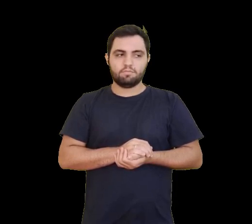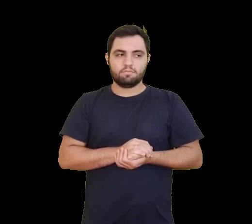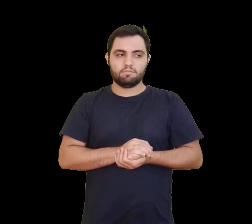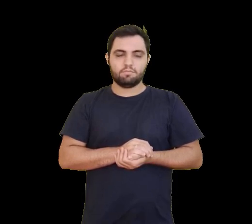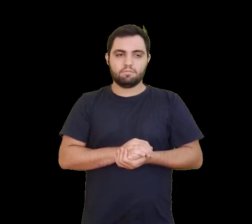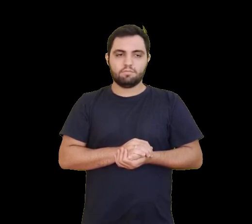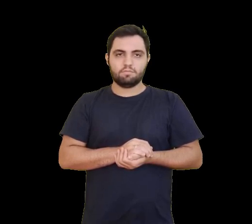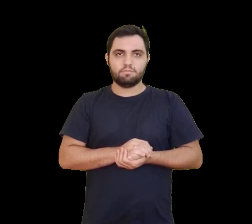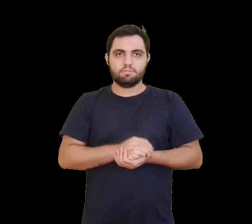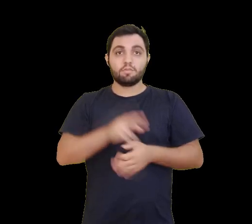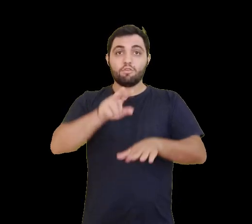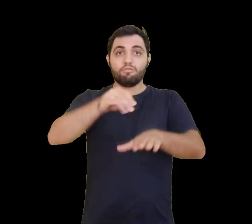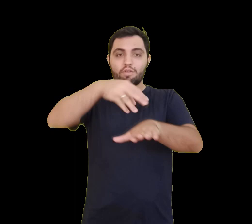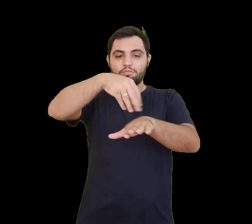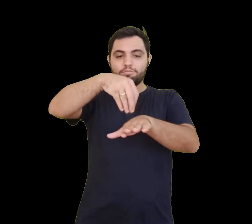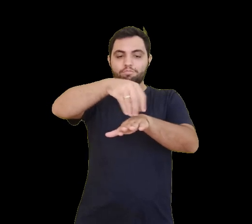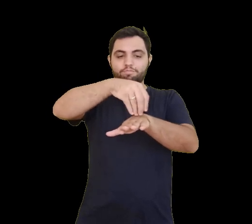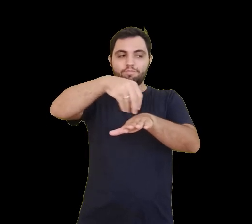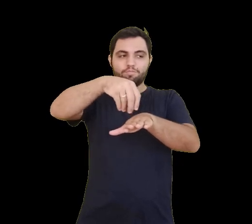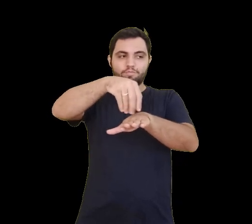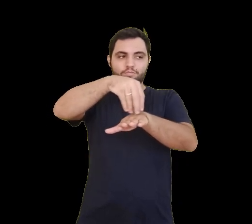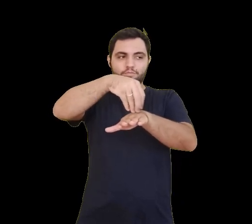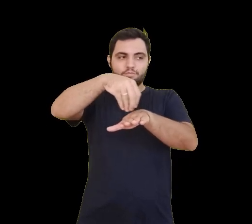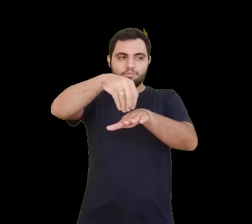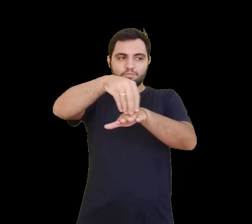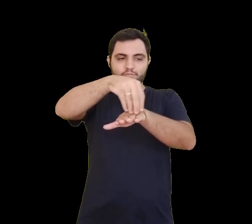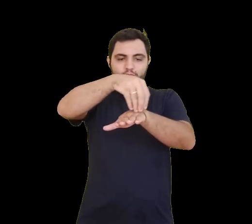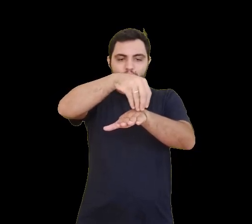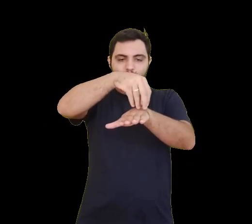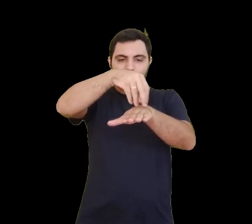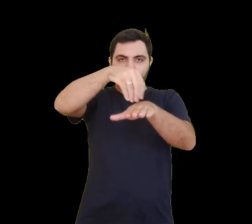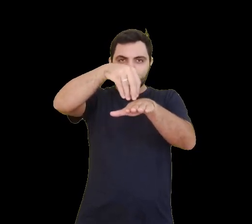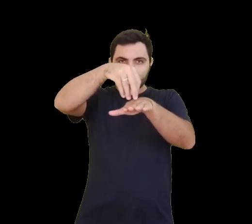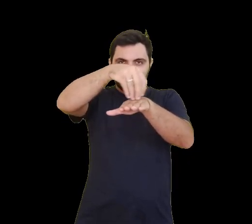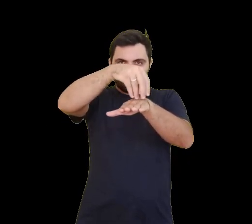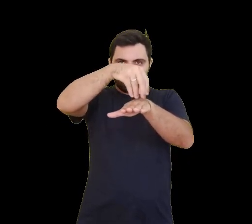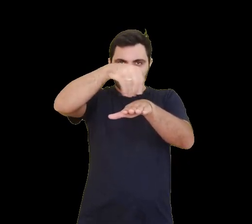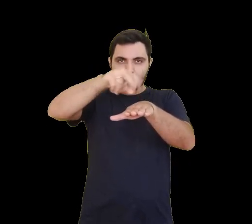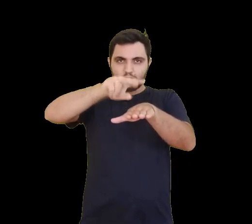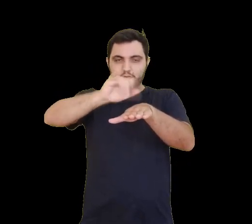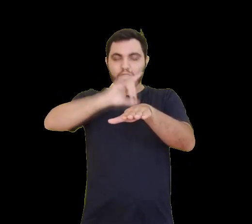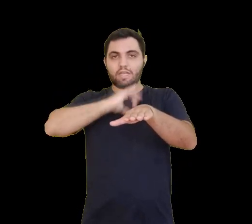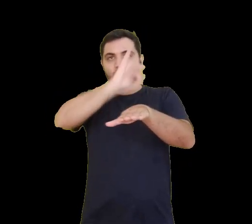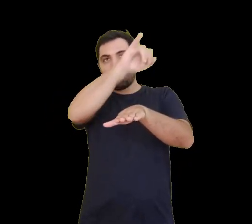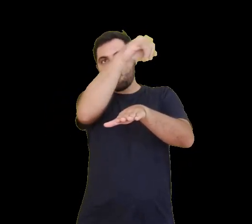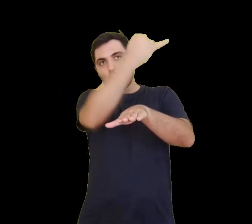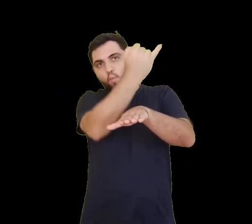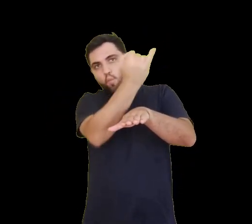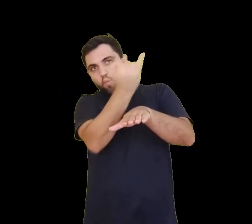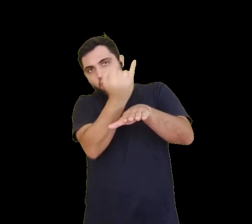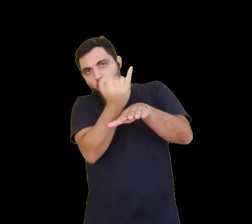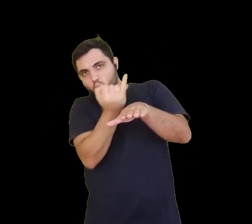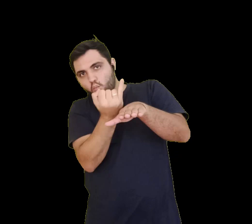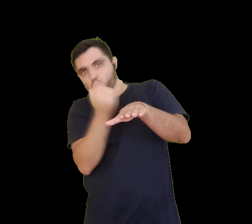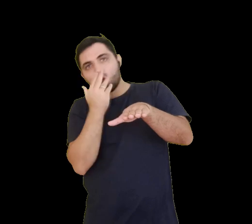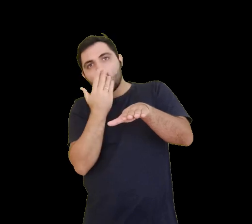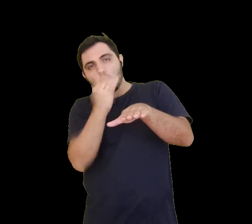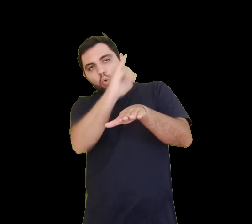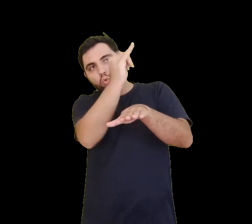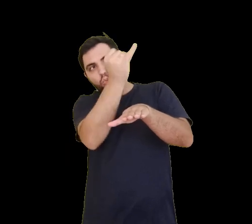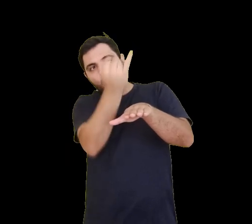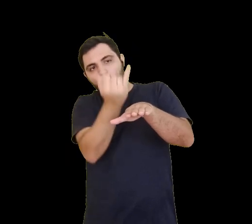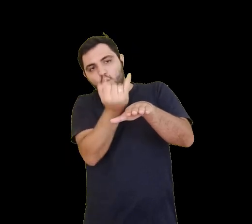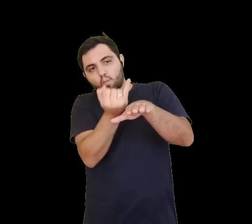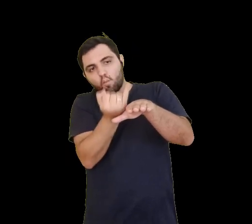Ele está jogando o dispositivo lá embaixo. Está jogando lá embaixo